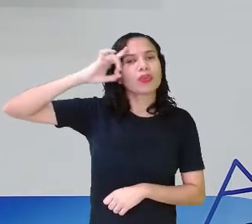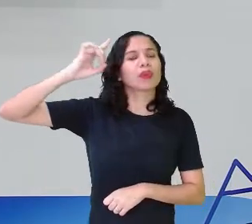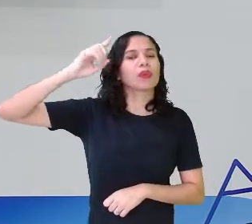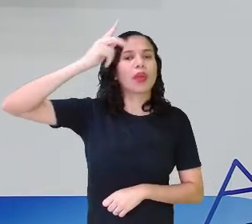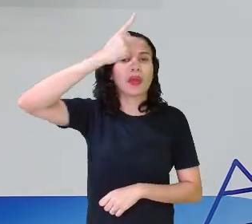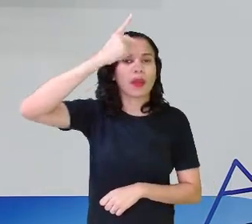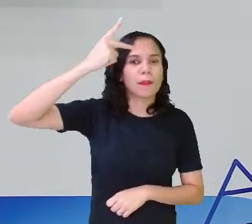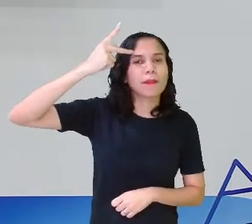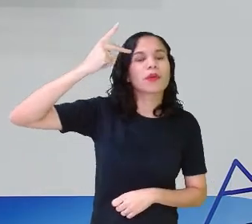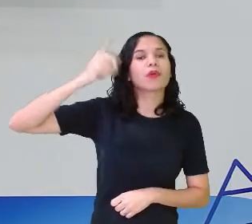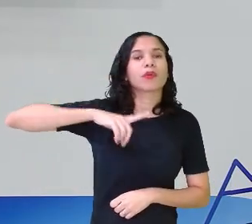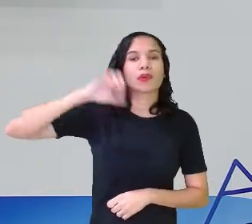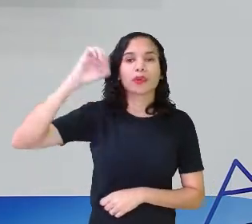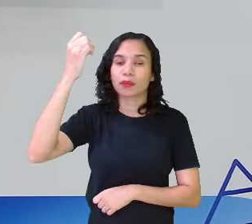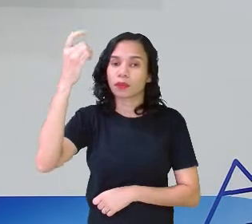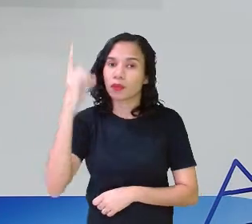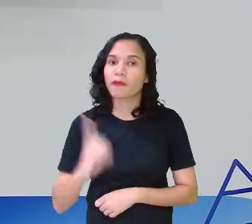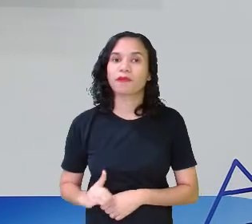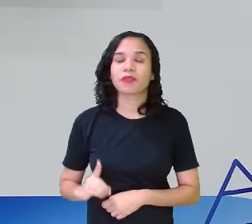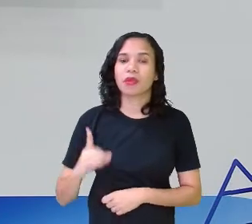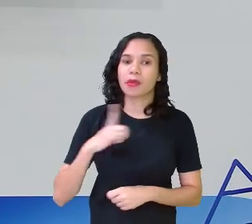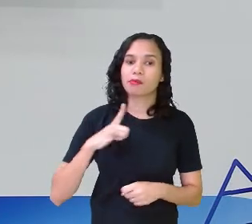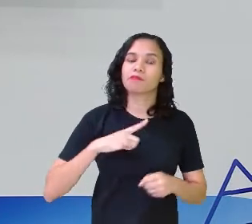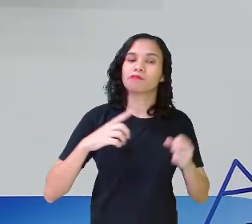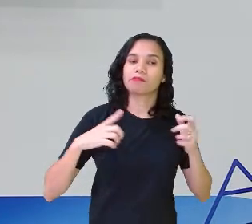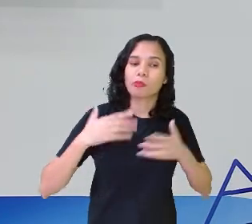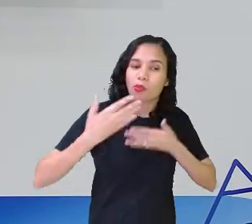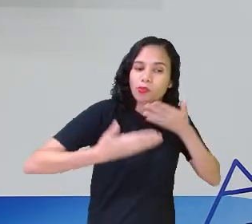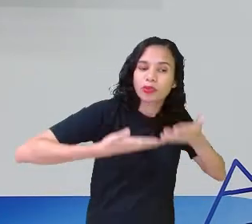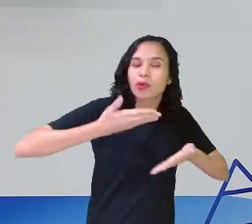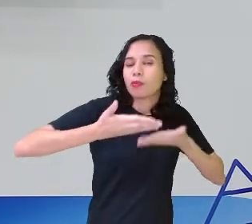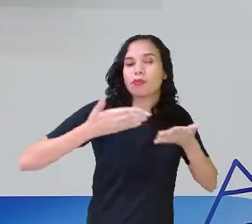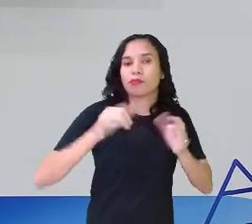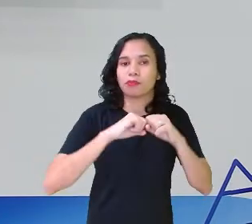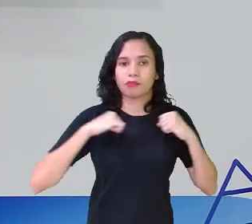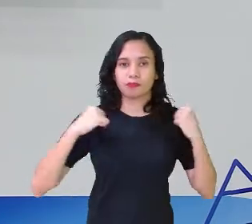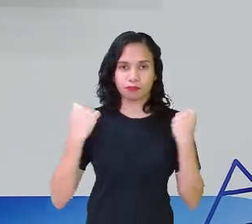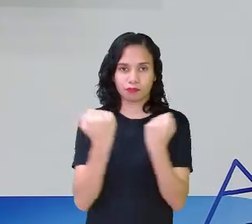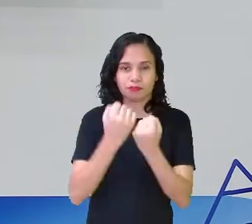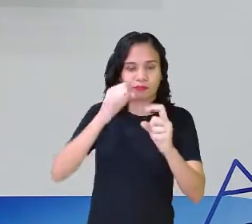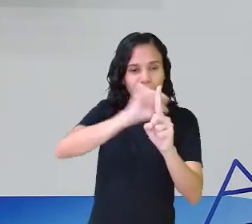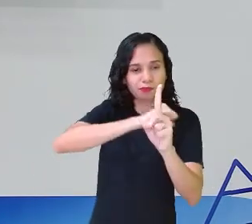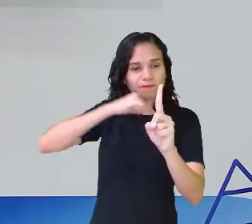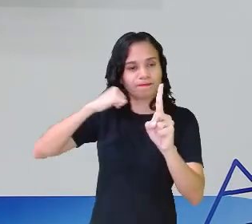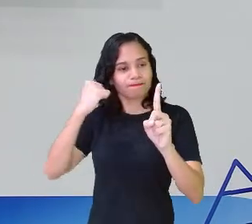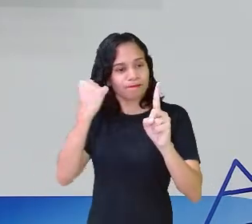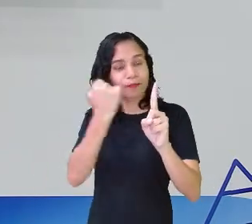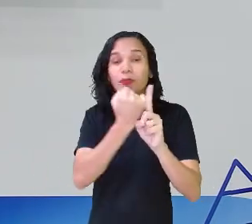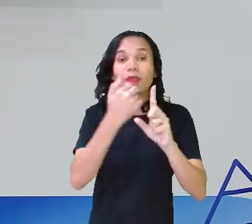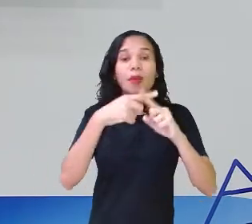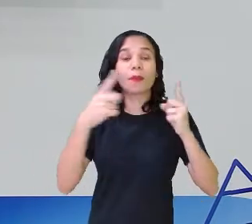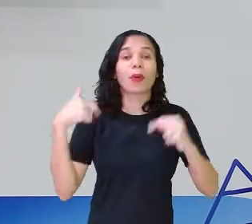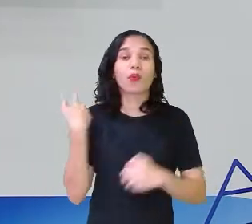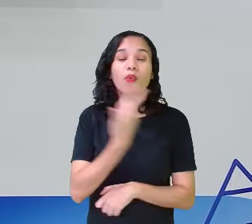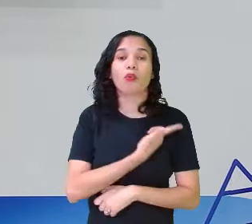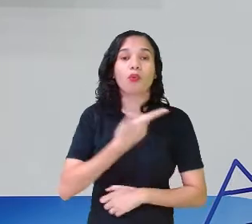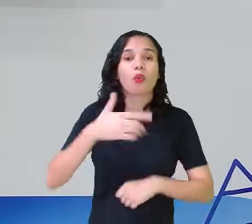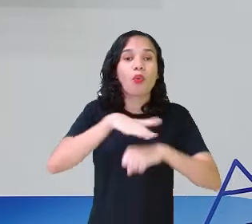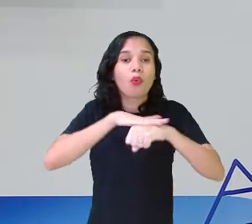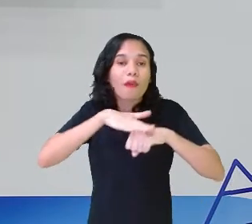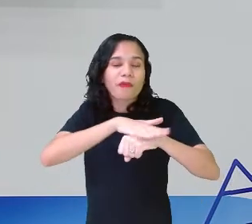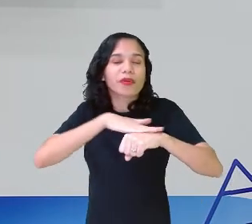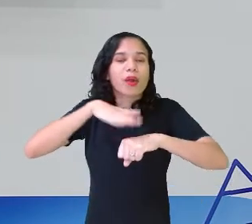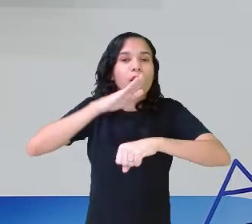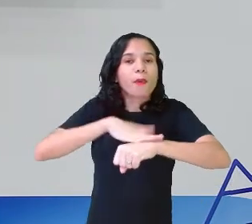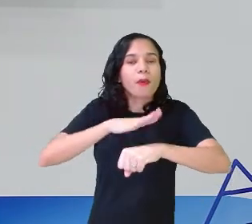pessoas com deficiência funcionarem socialmente. Mas a gente vai fazer uma conversa onde vocês pensem,